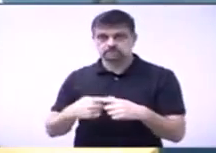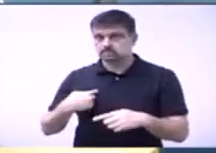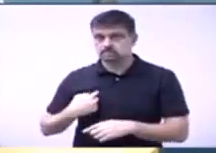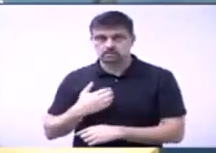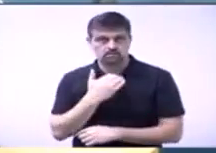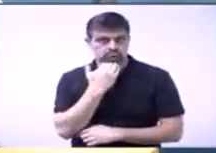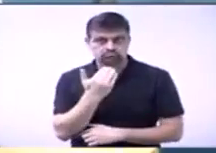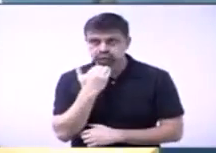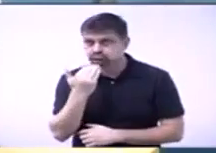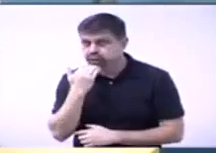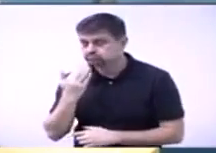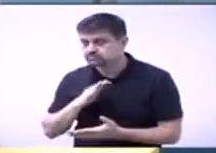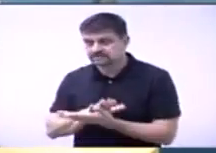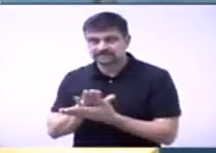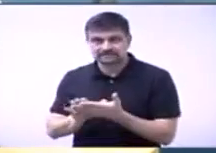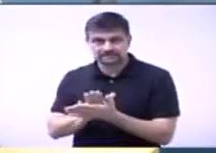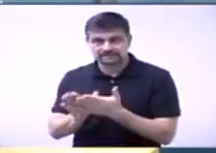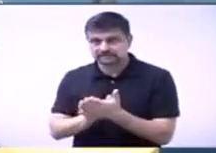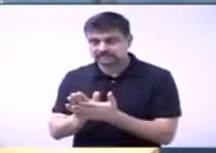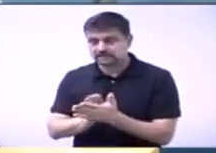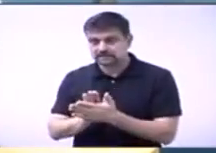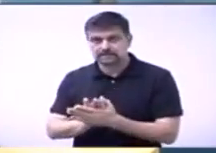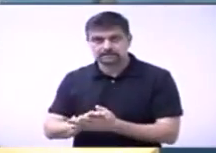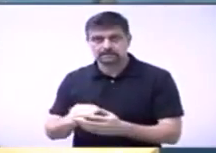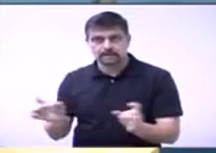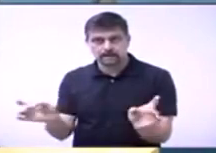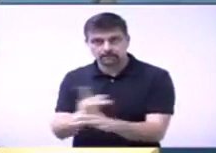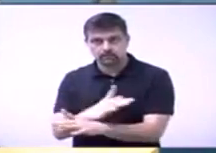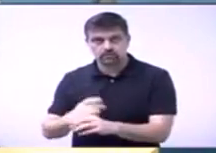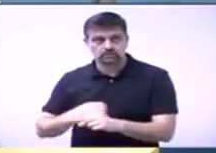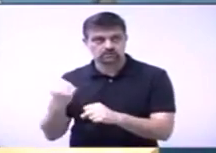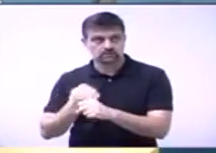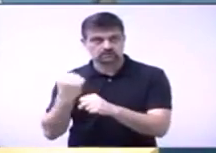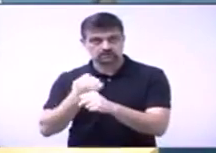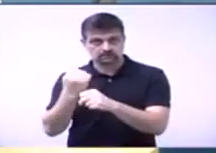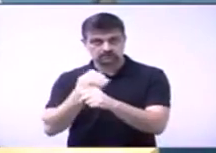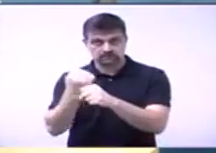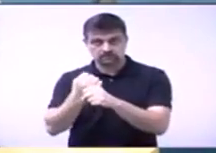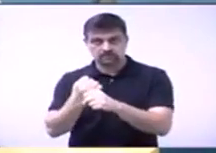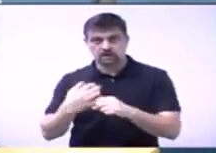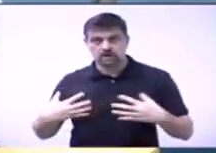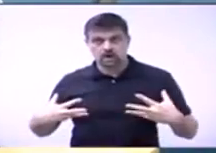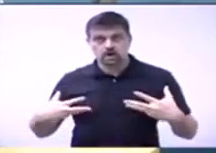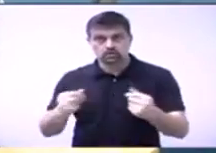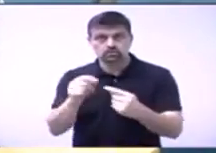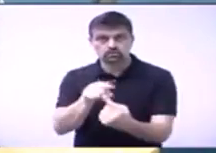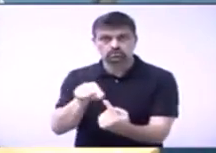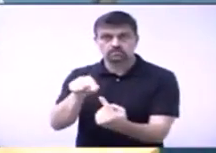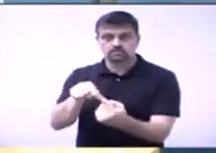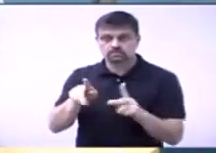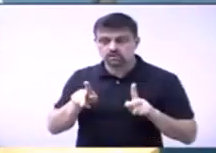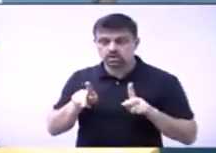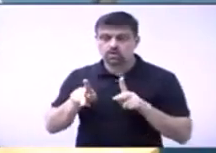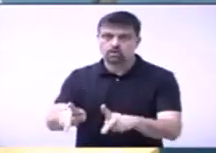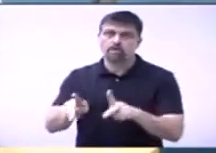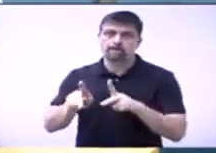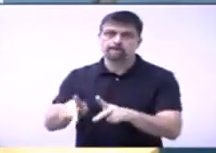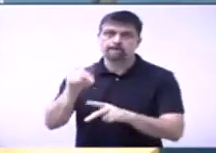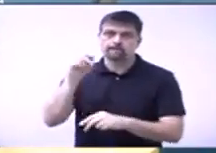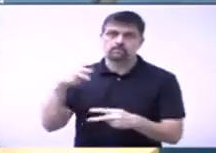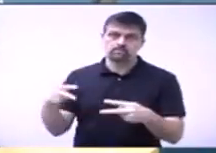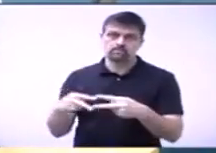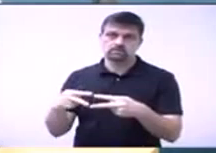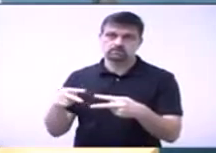nenhuma obra inaugurada e nenhuma reforma feita, nada que não fosse em prol da população. Então,